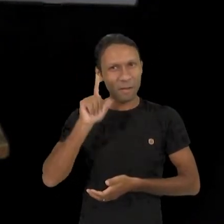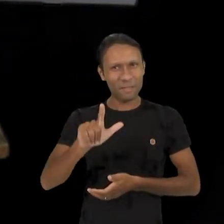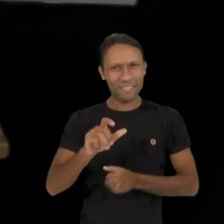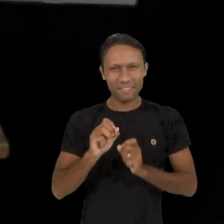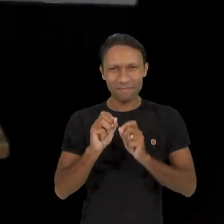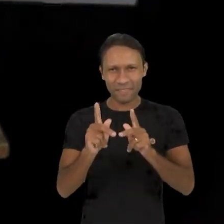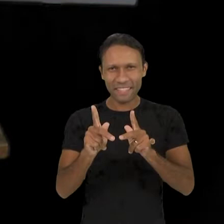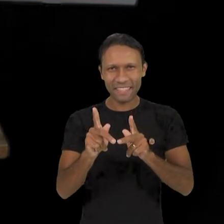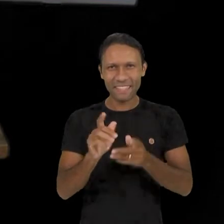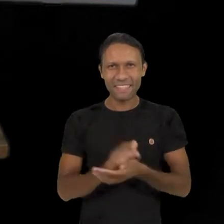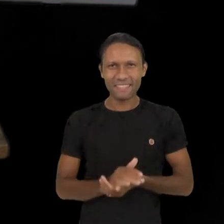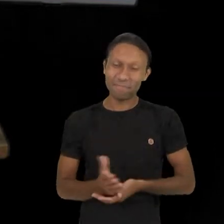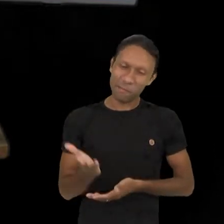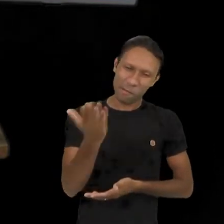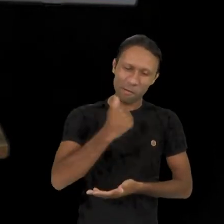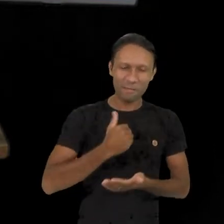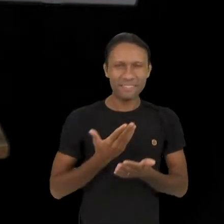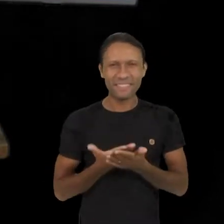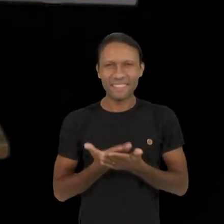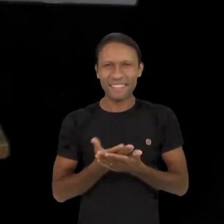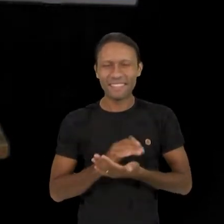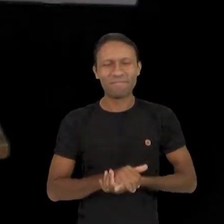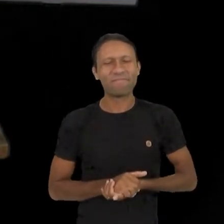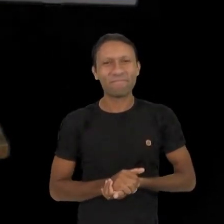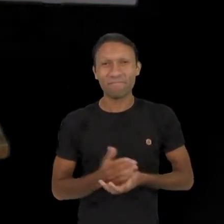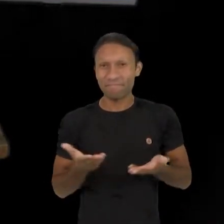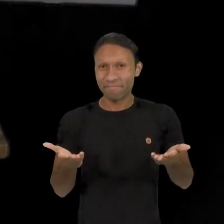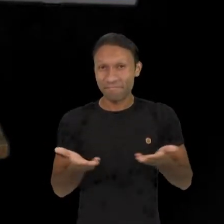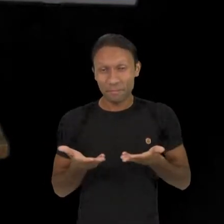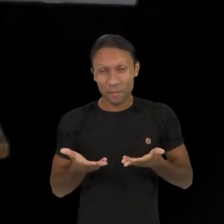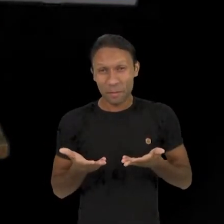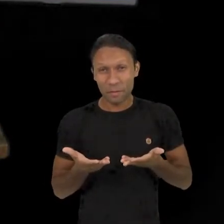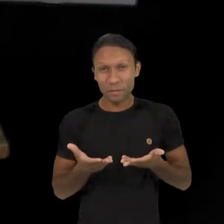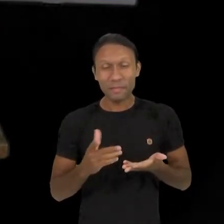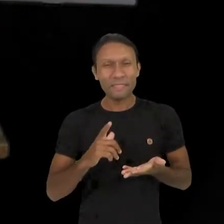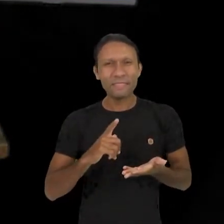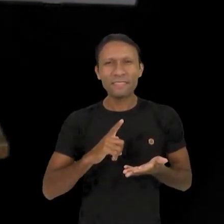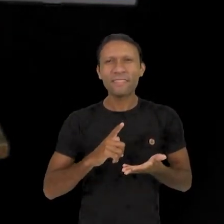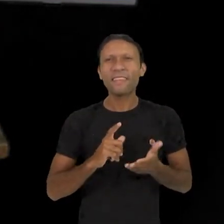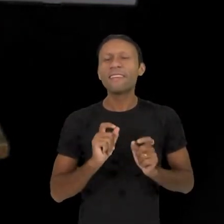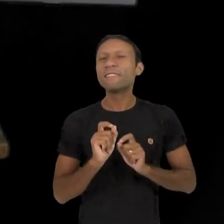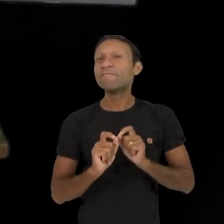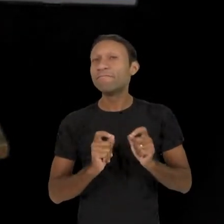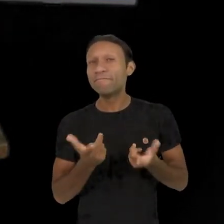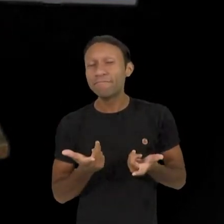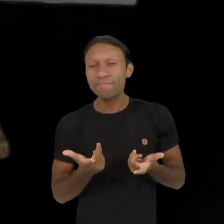certo, tá? Vem se bora pra cá então. Hoje a gente tem